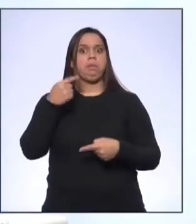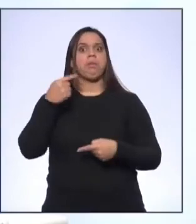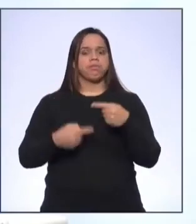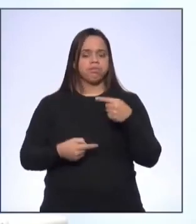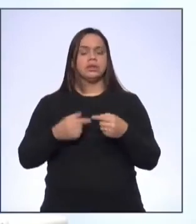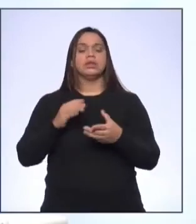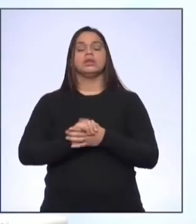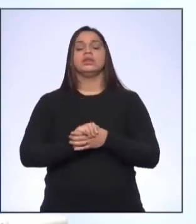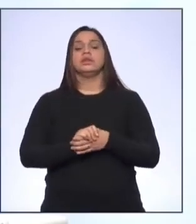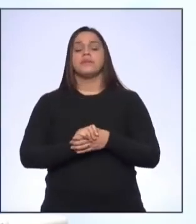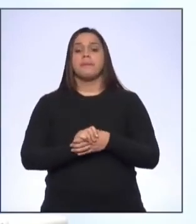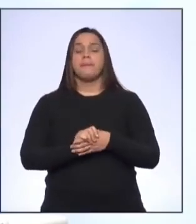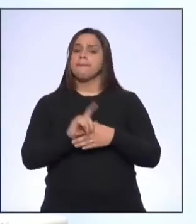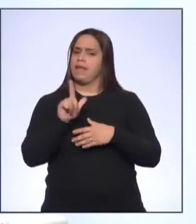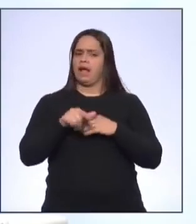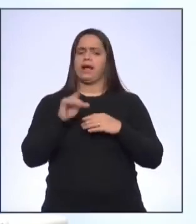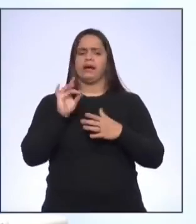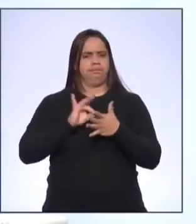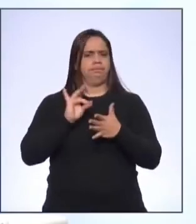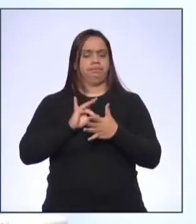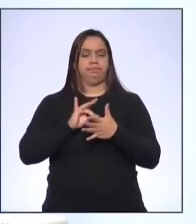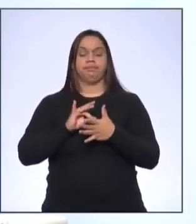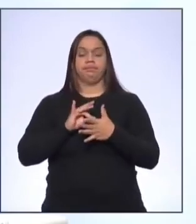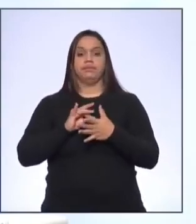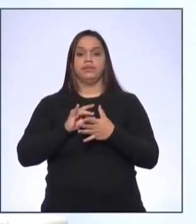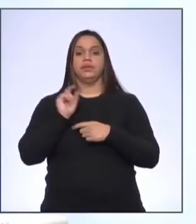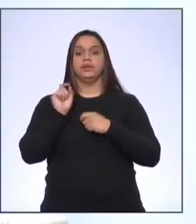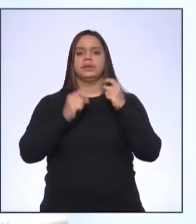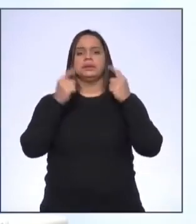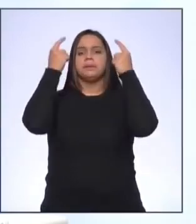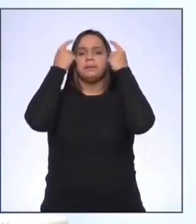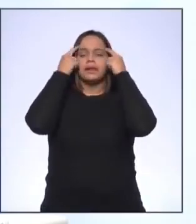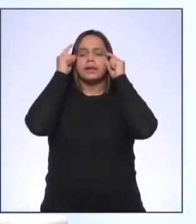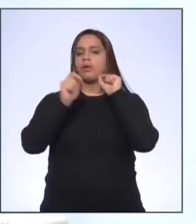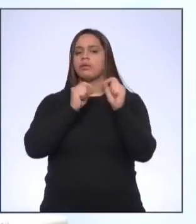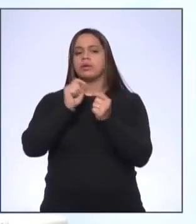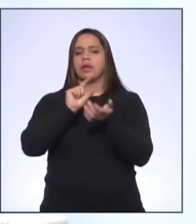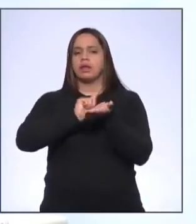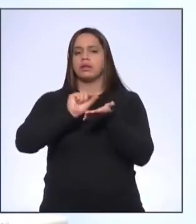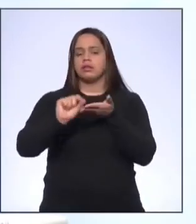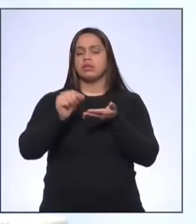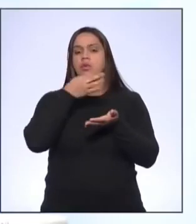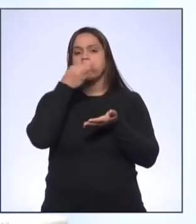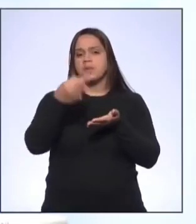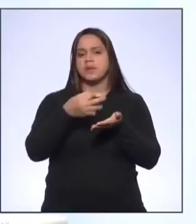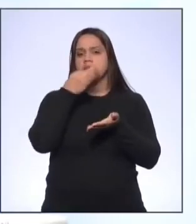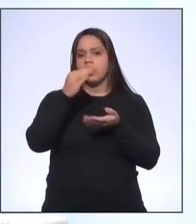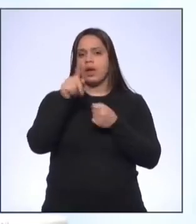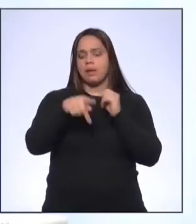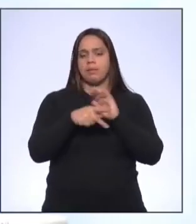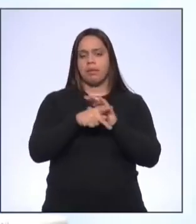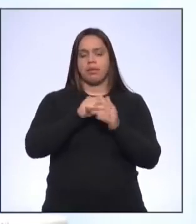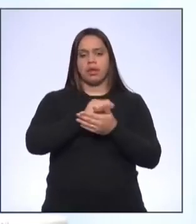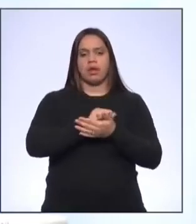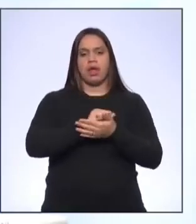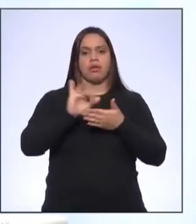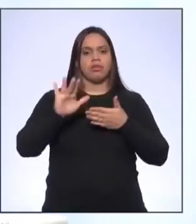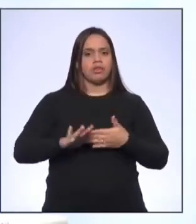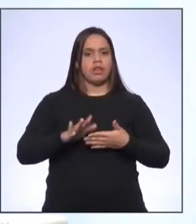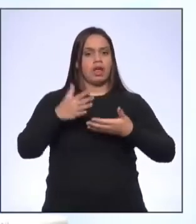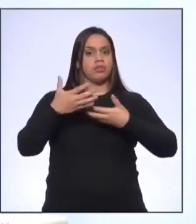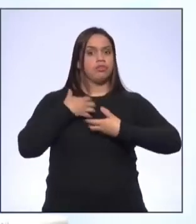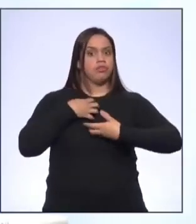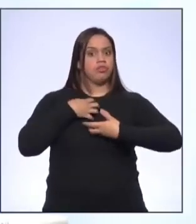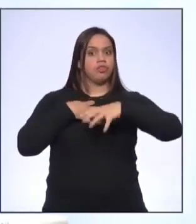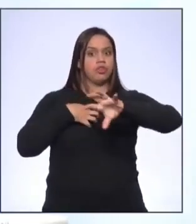importante. A questão é essa, né? Pensar artigo de opinião é um exercício de empatia, é se colocar no lugar do outro e